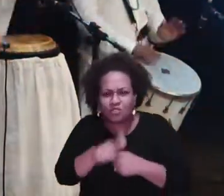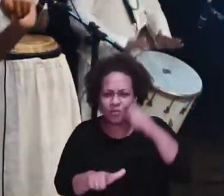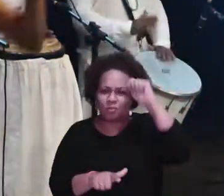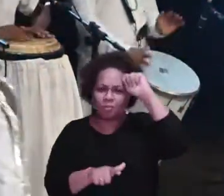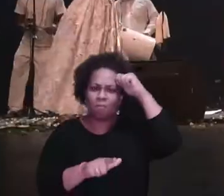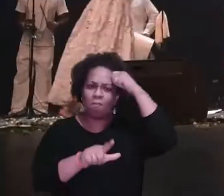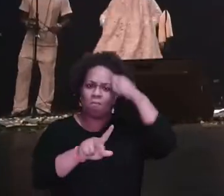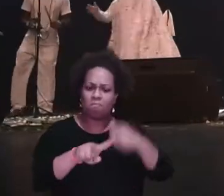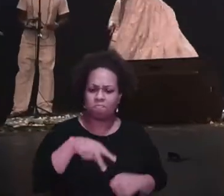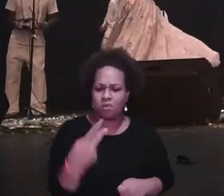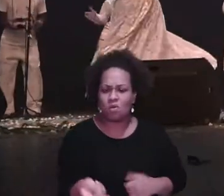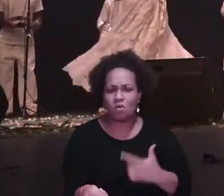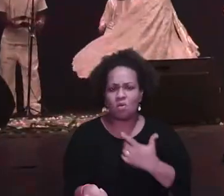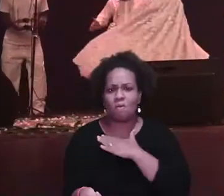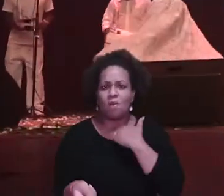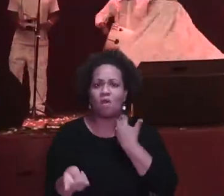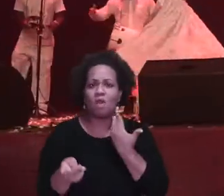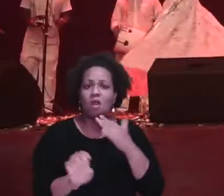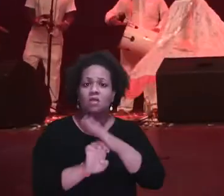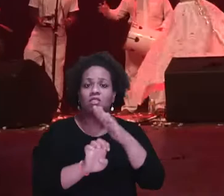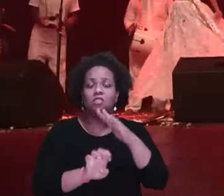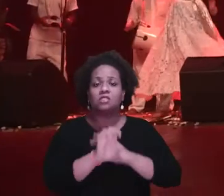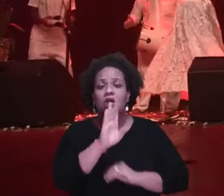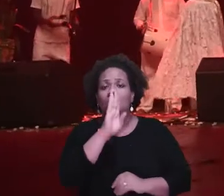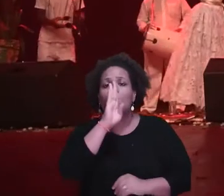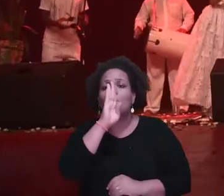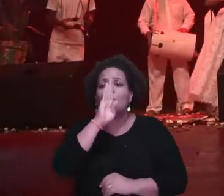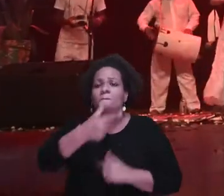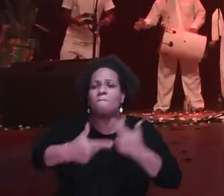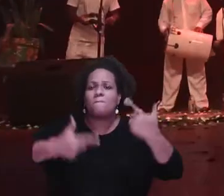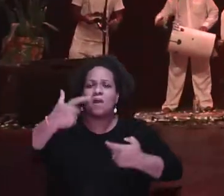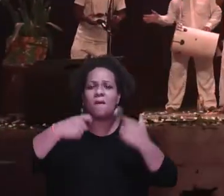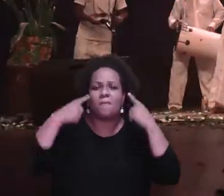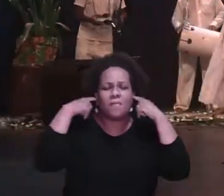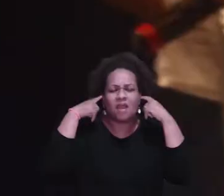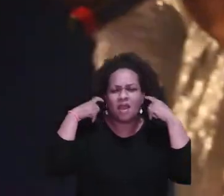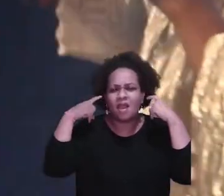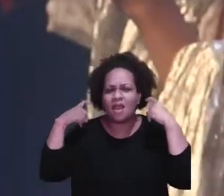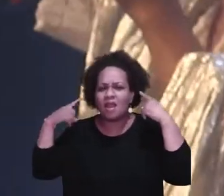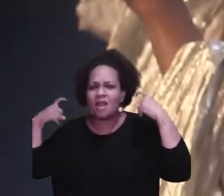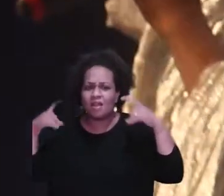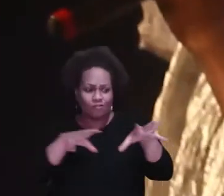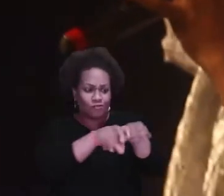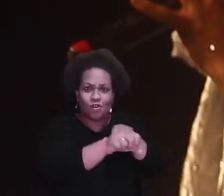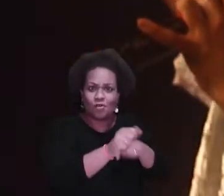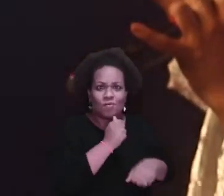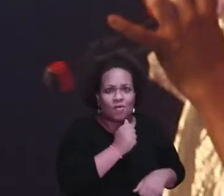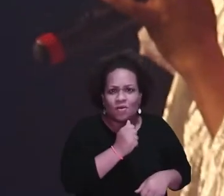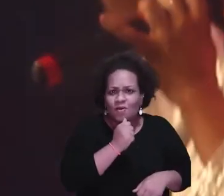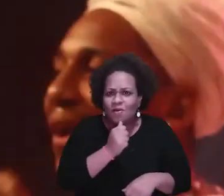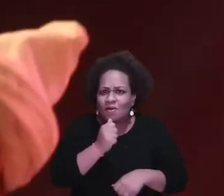mas sobretudo bolo Juizado calor e o dia amor ele leite